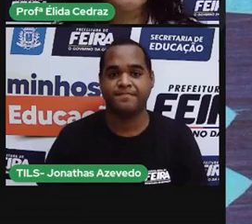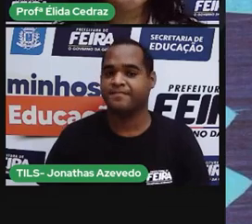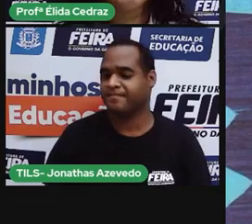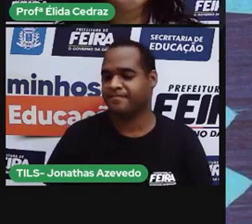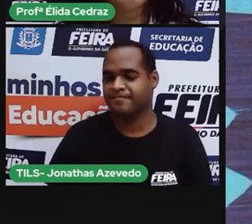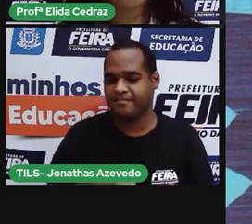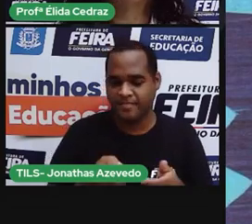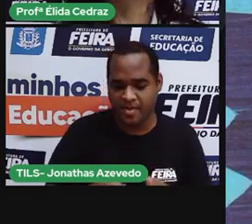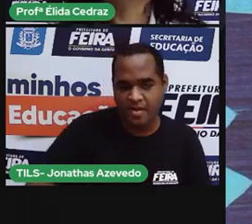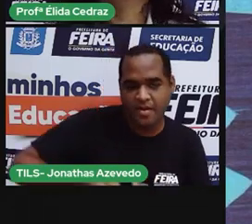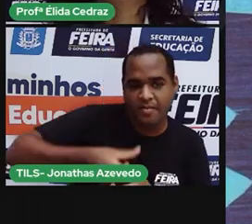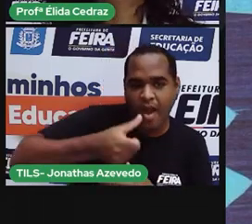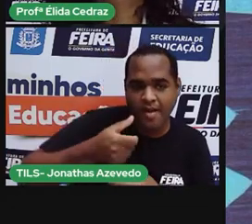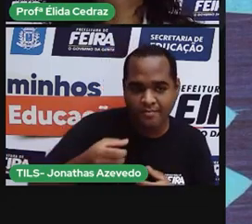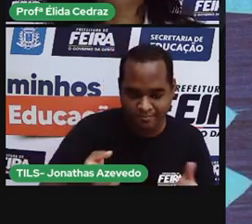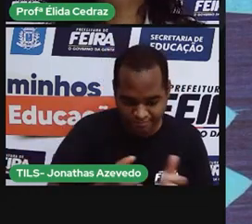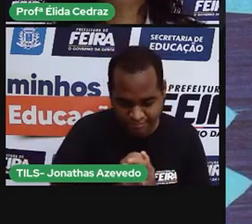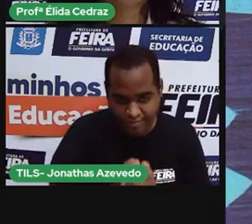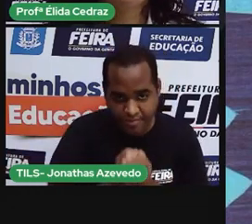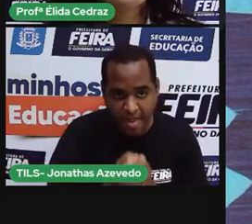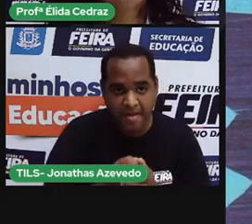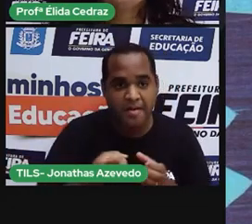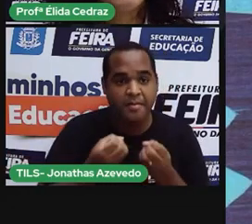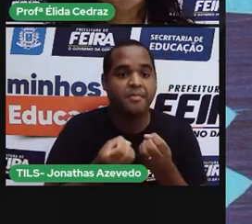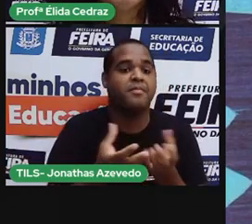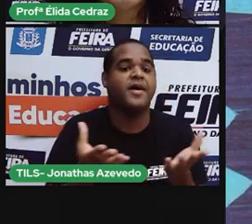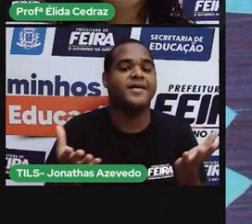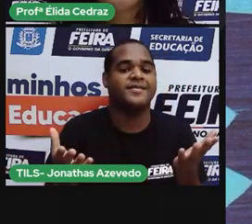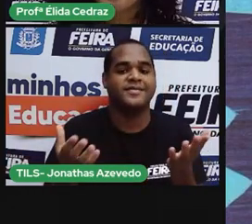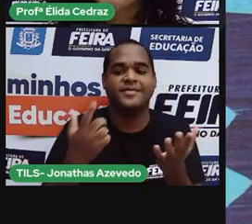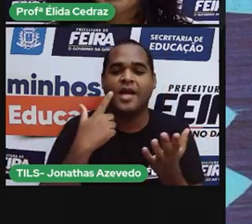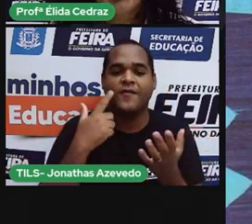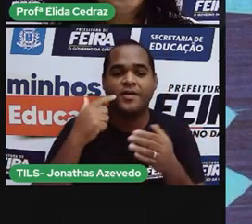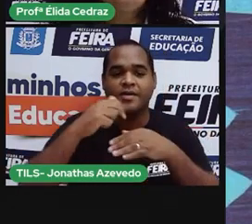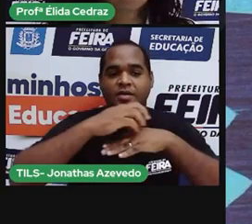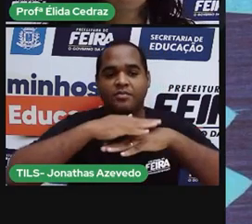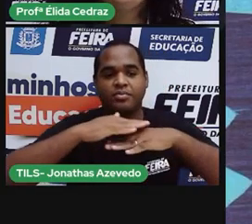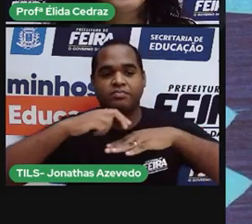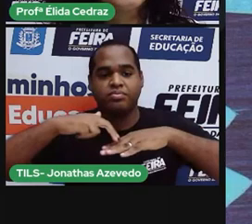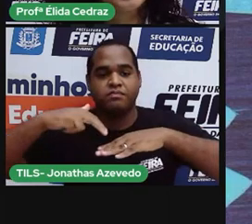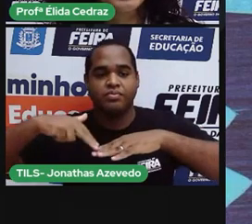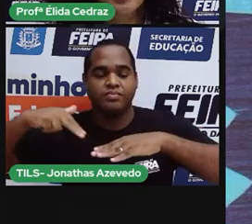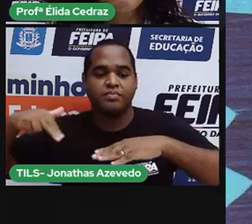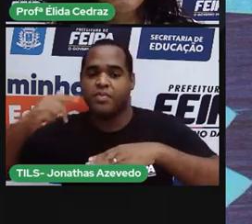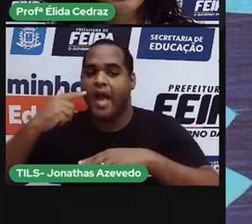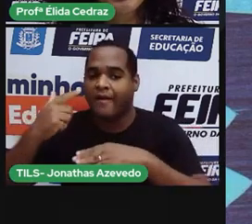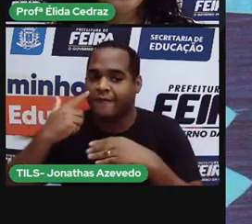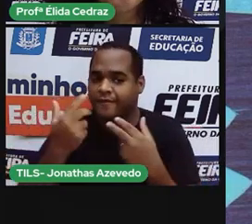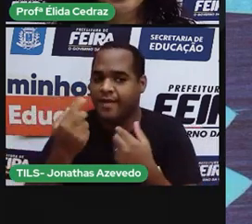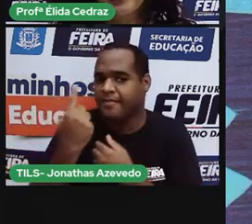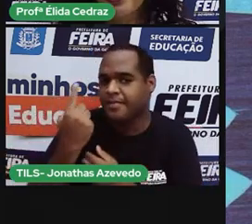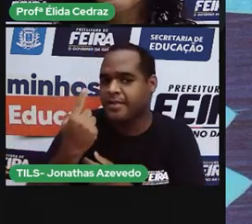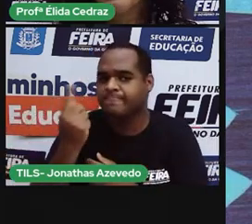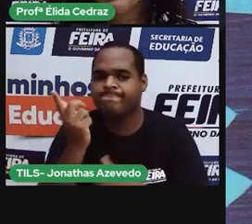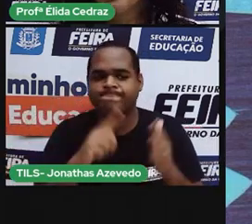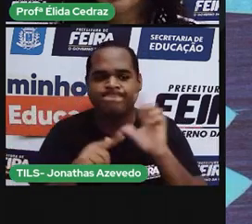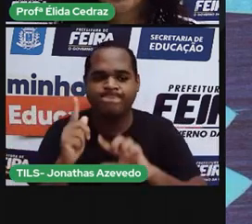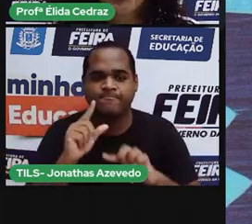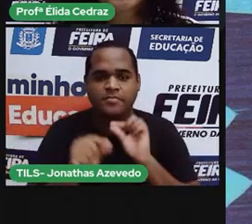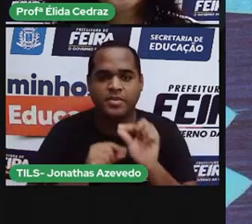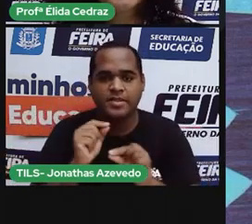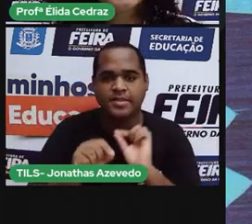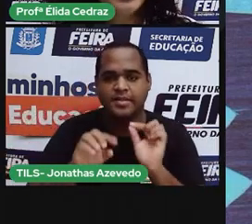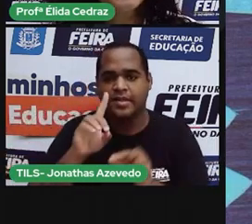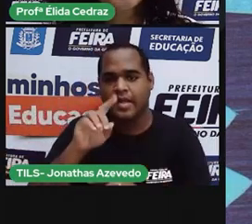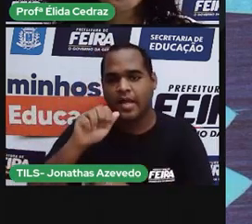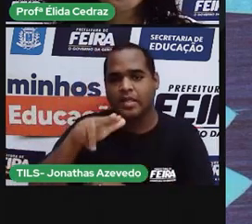Jogando dados. Na trilha do tabuleiro, todo mundo quer chegar primeiro. A Dani